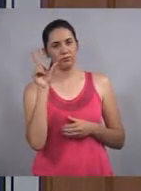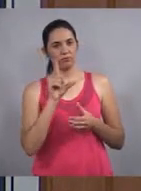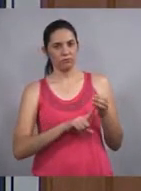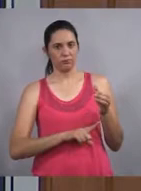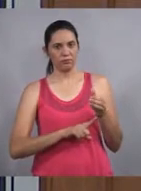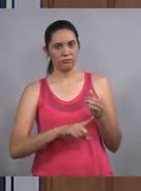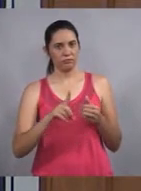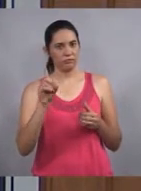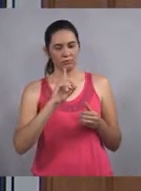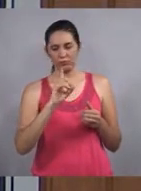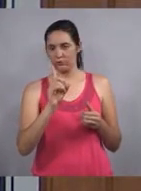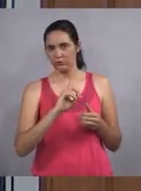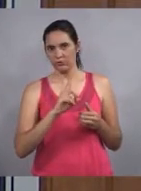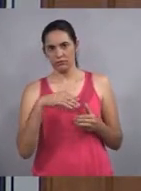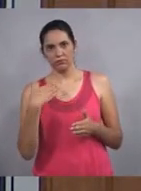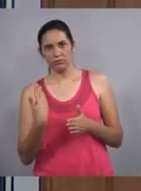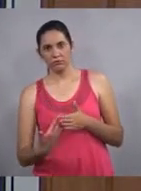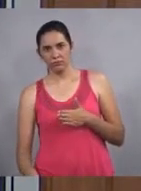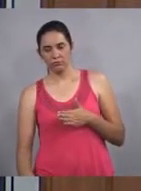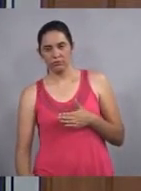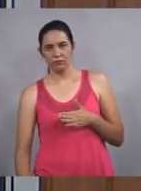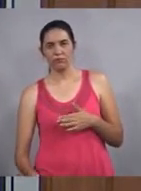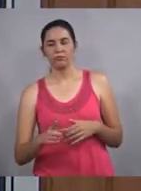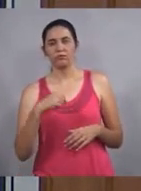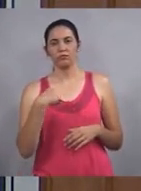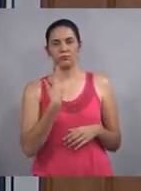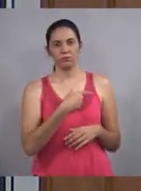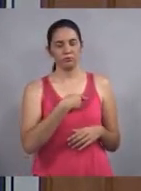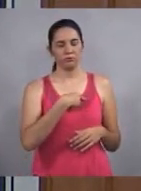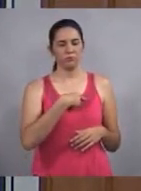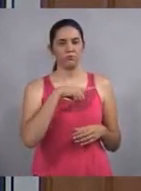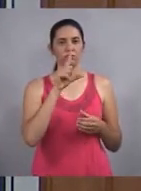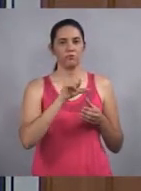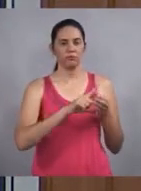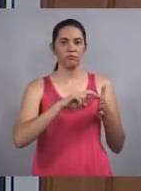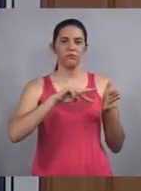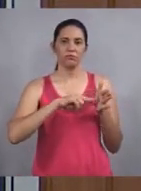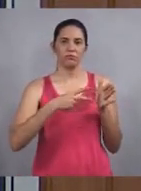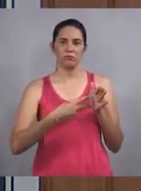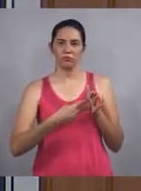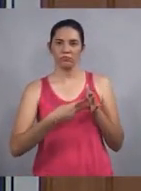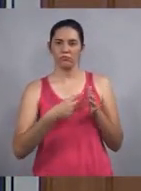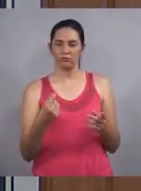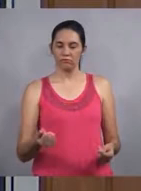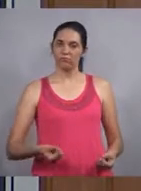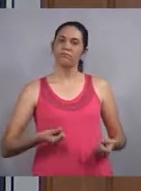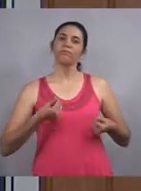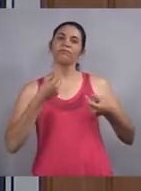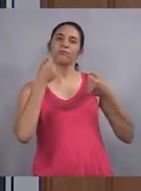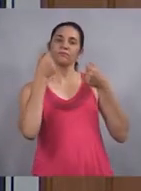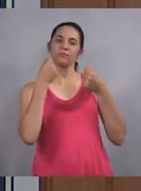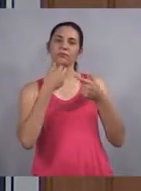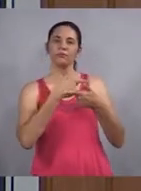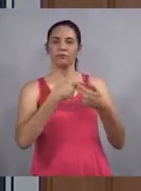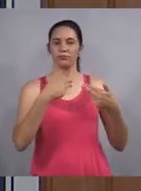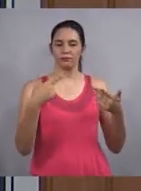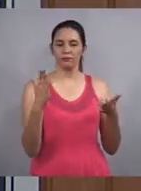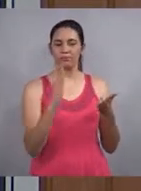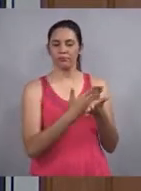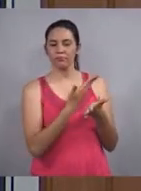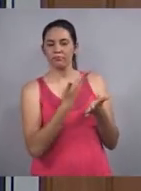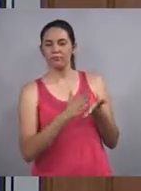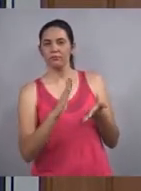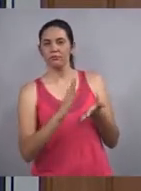O nosso lixo não é lixo, nosso lixo é riqueza em matéria orgânica, que separados